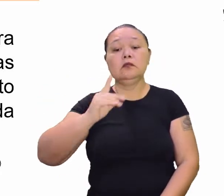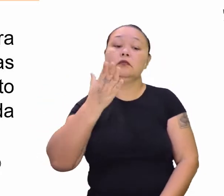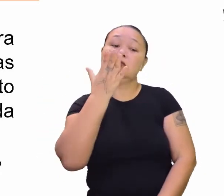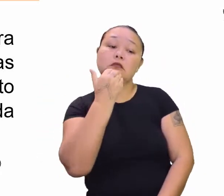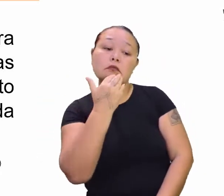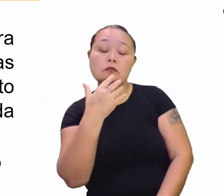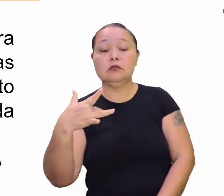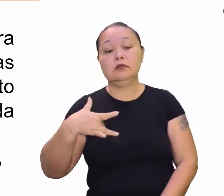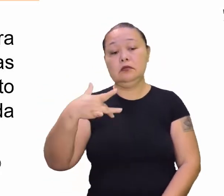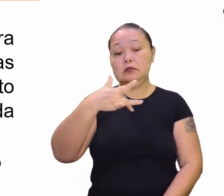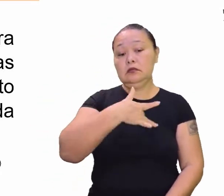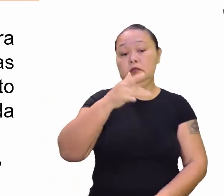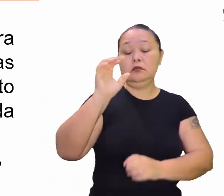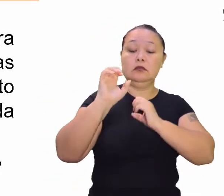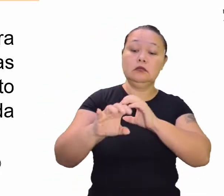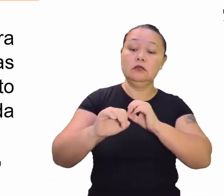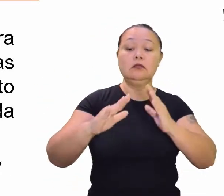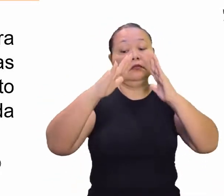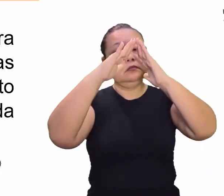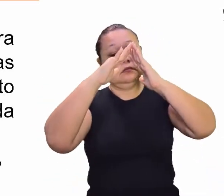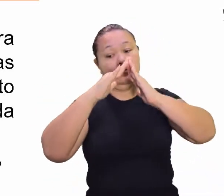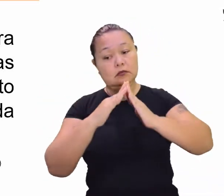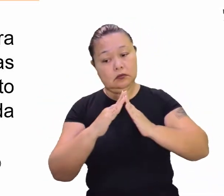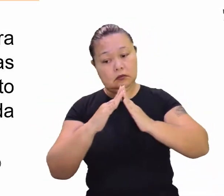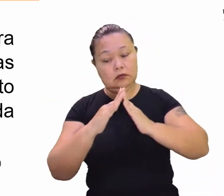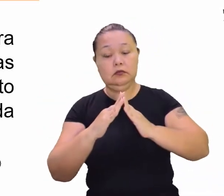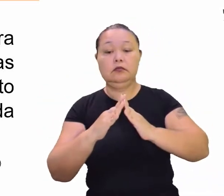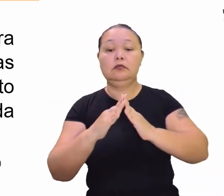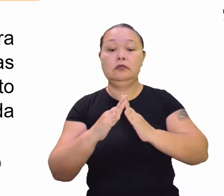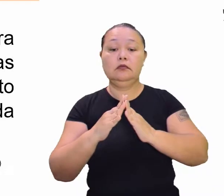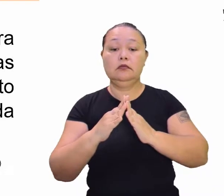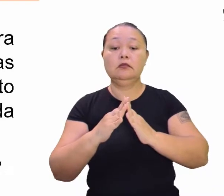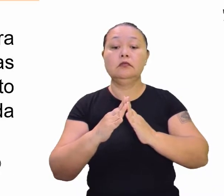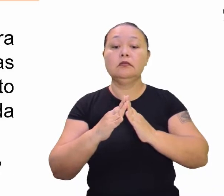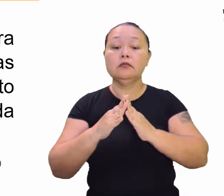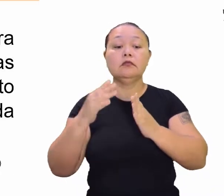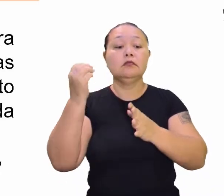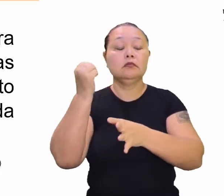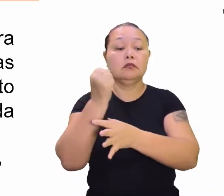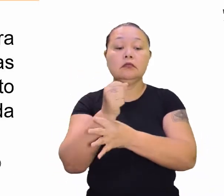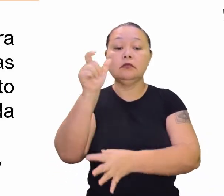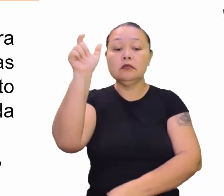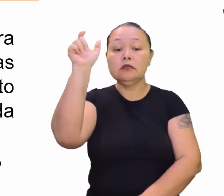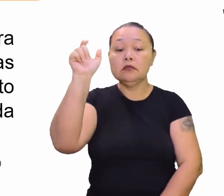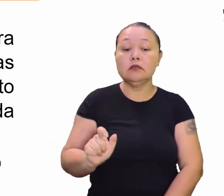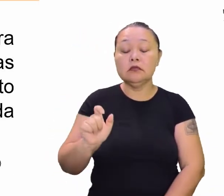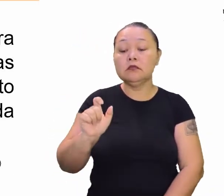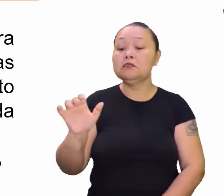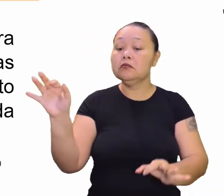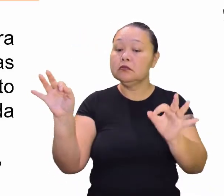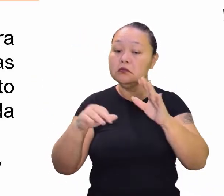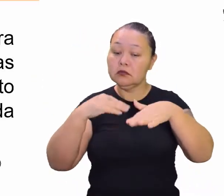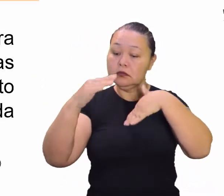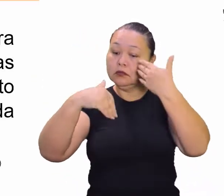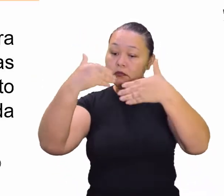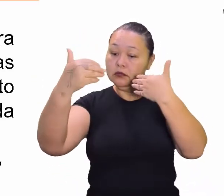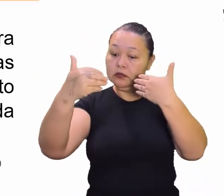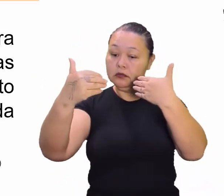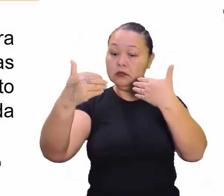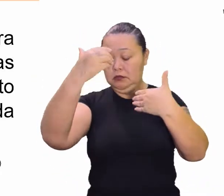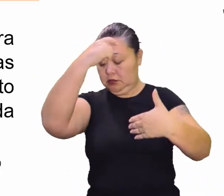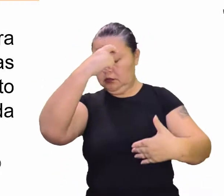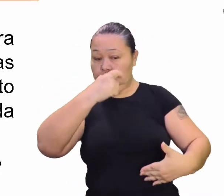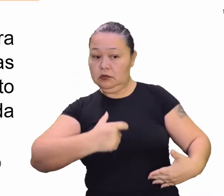Alimento, saúde, educação e habitação. E garantam ao indivíduo seu pleno